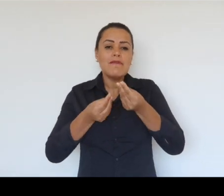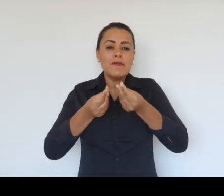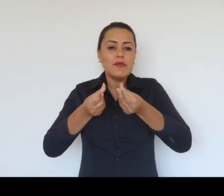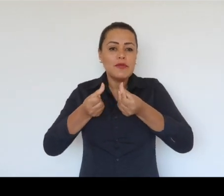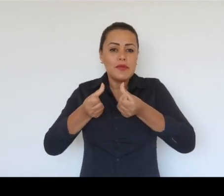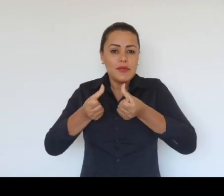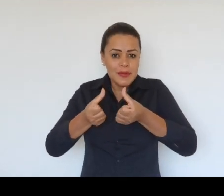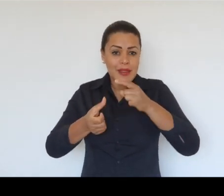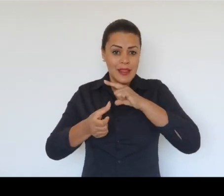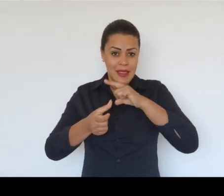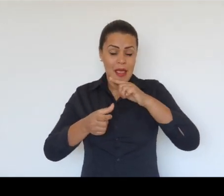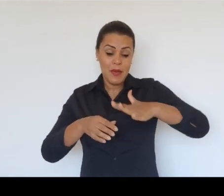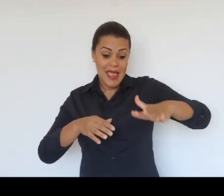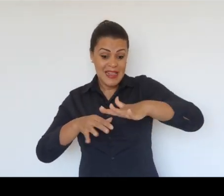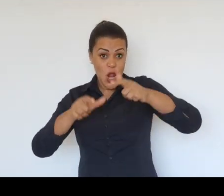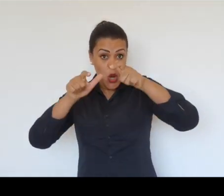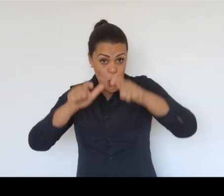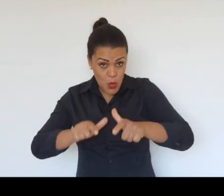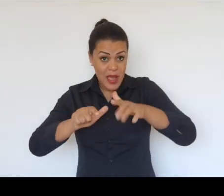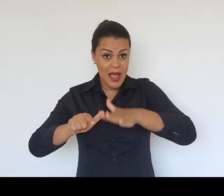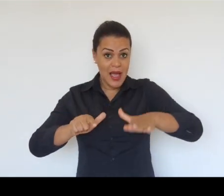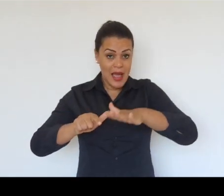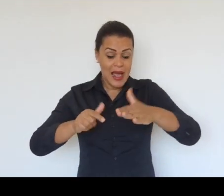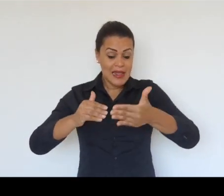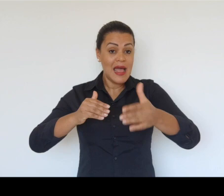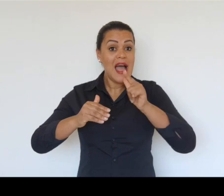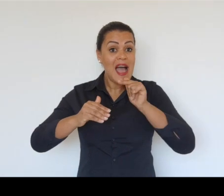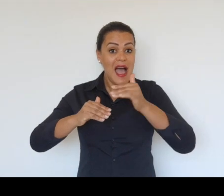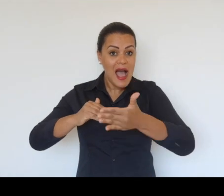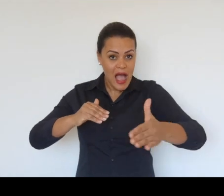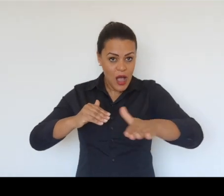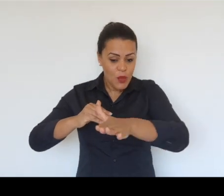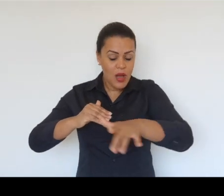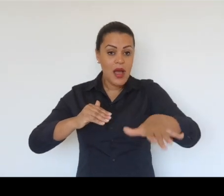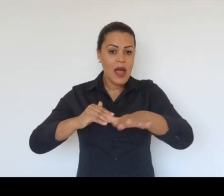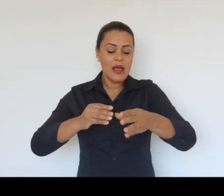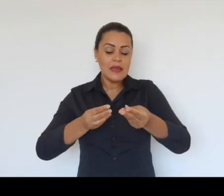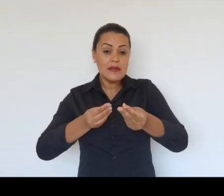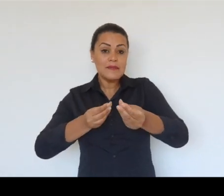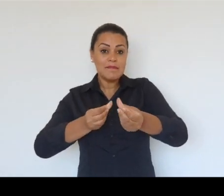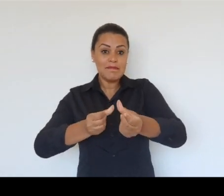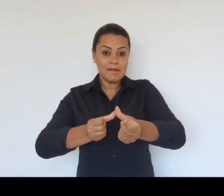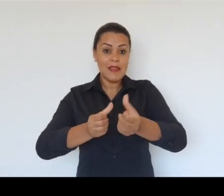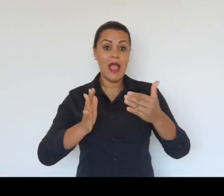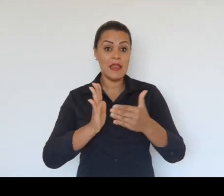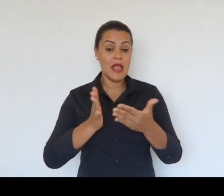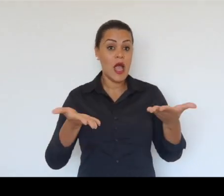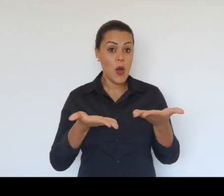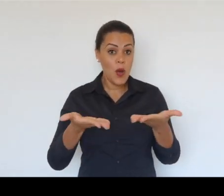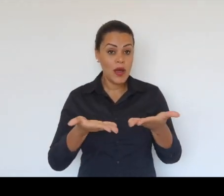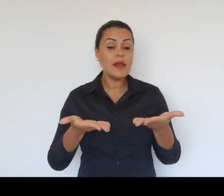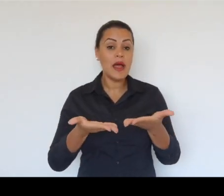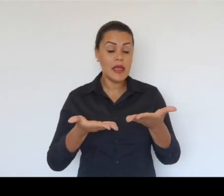úmida. Essa implantação ambiental específica na beira da água, que mantém o material encharcado até hoje e